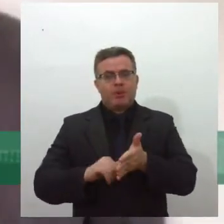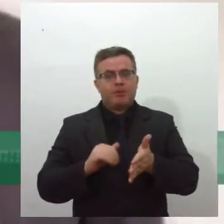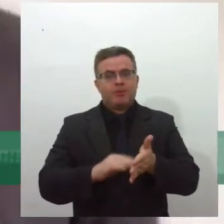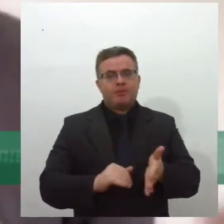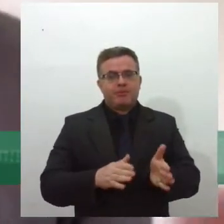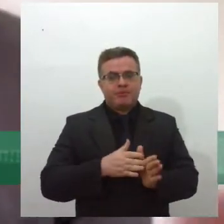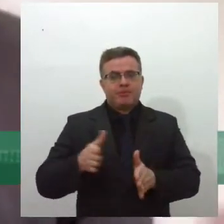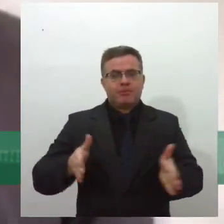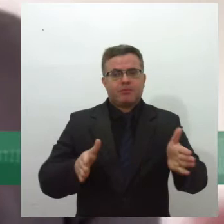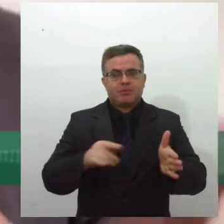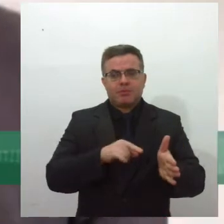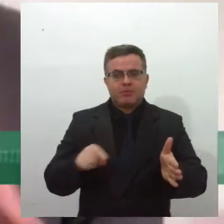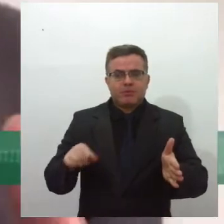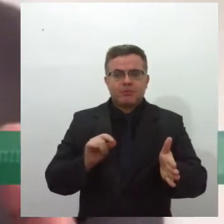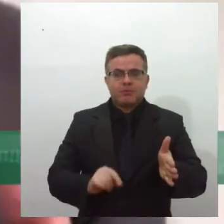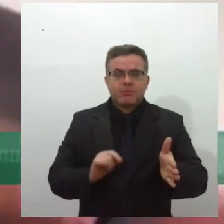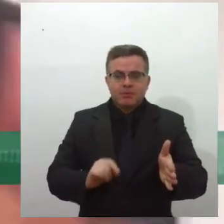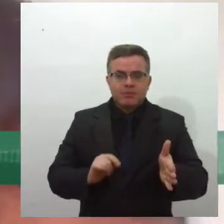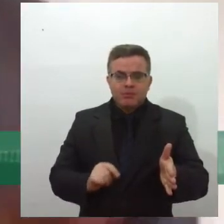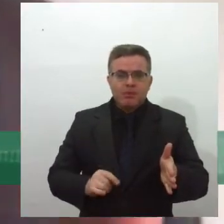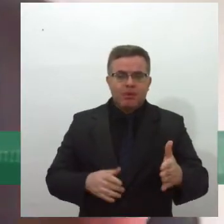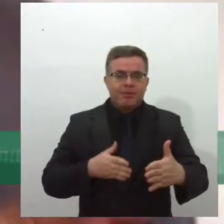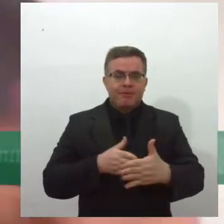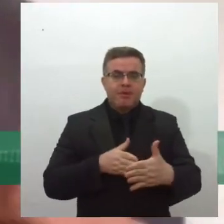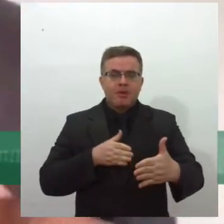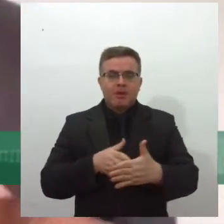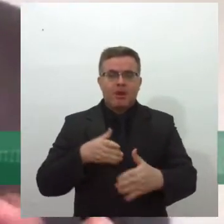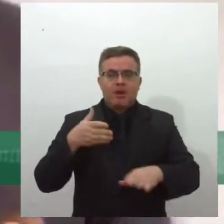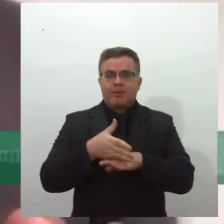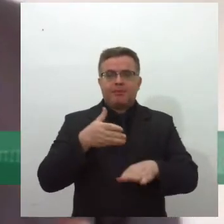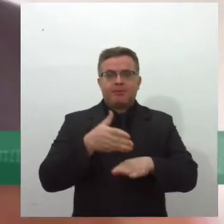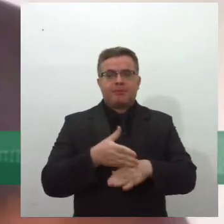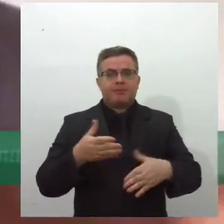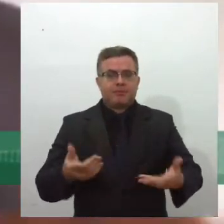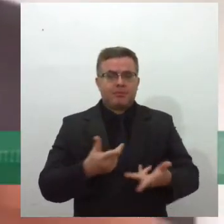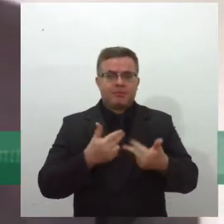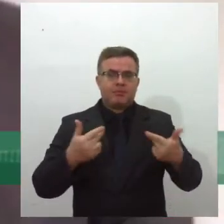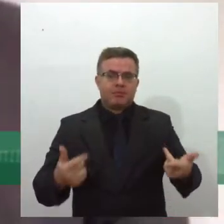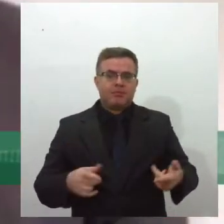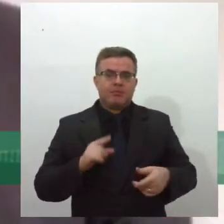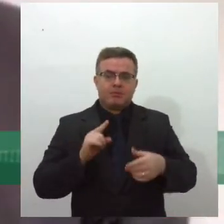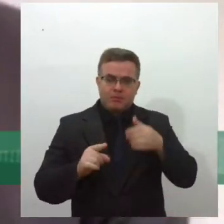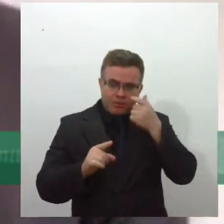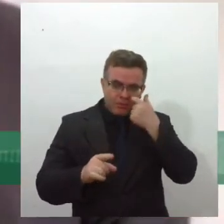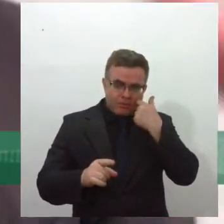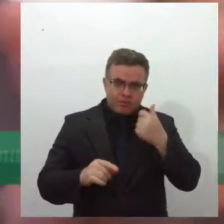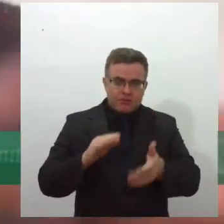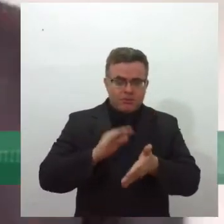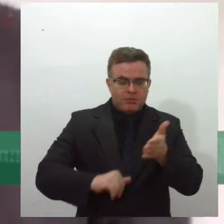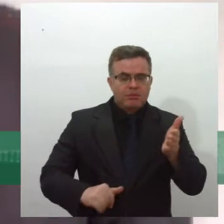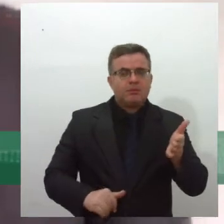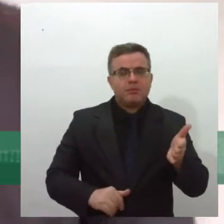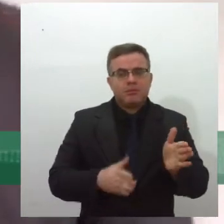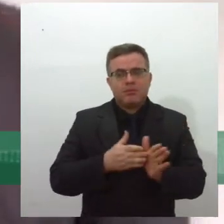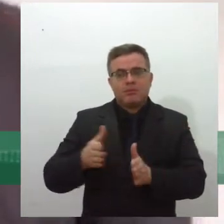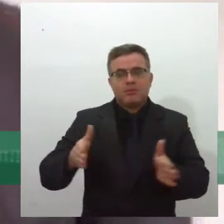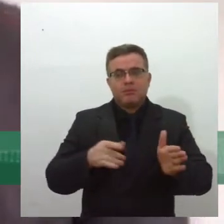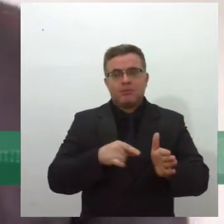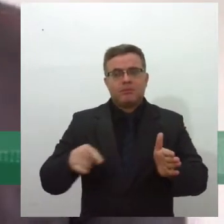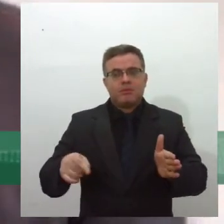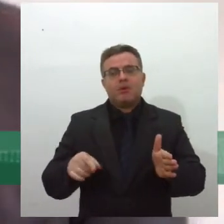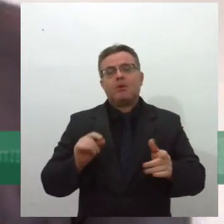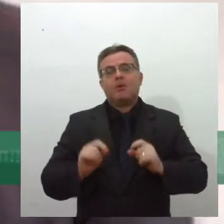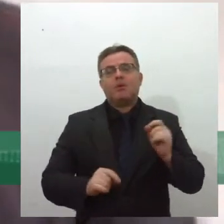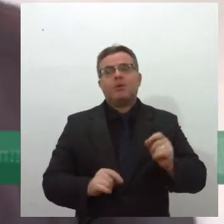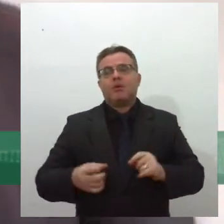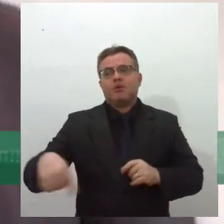essa carência, ela vem como um limitador de acesso ao benefício. E quando você retira a carência, você abre as portas para que as